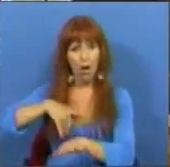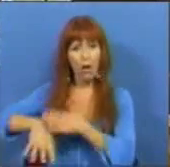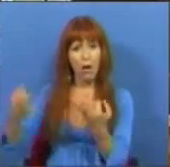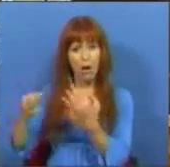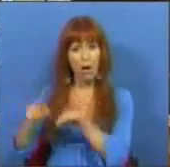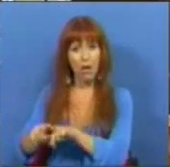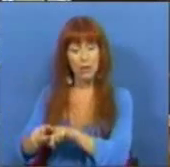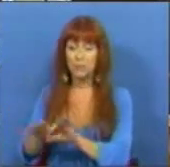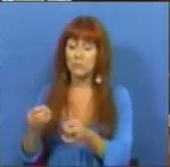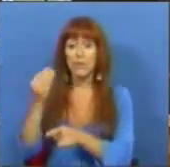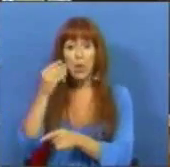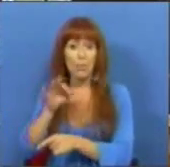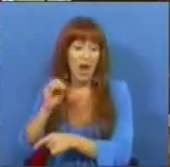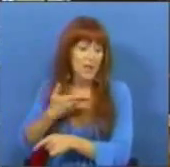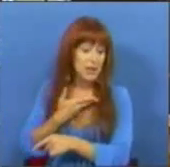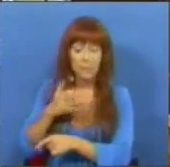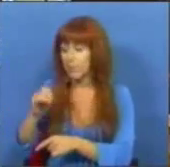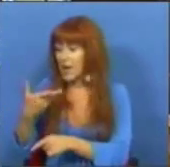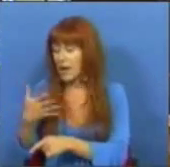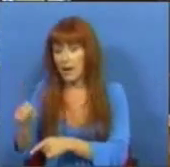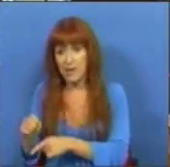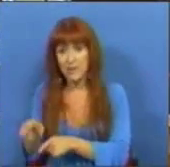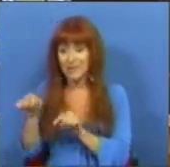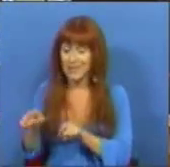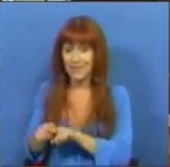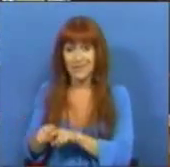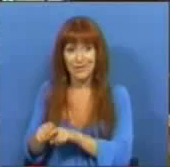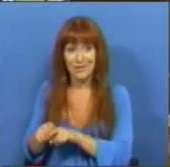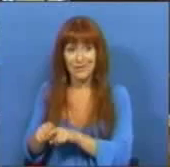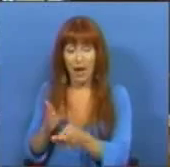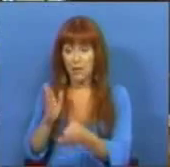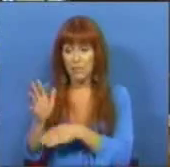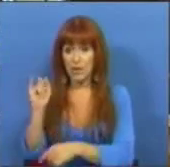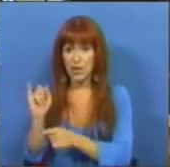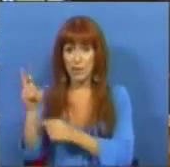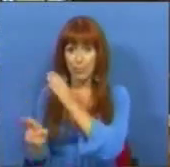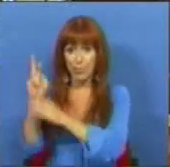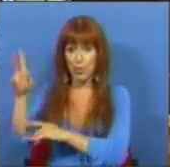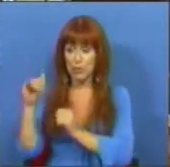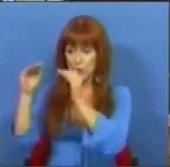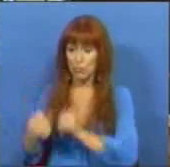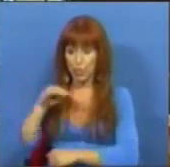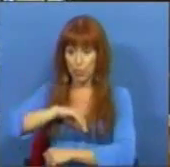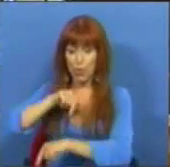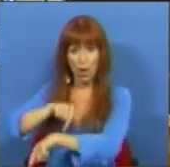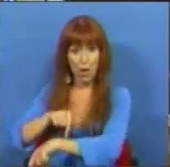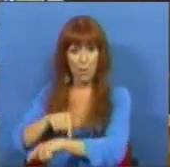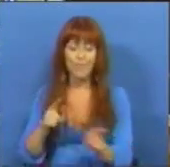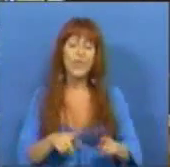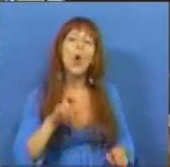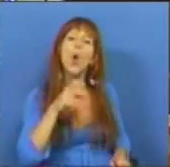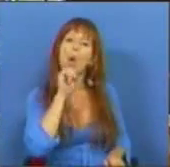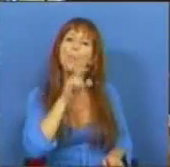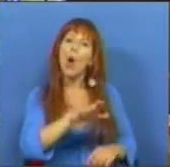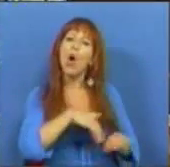feito, como quer o PSD e o PS, por via do aumento dos impostos e da redução dos salários, ou